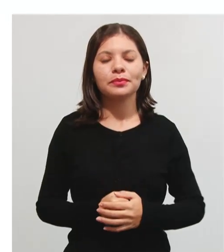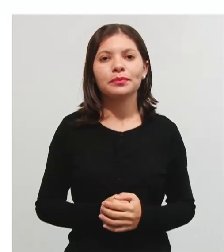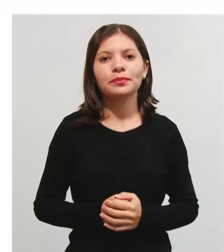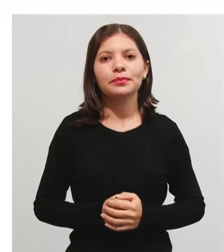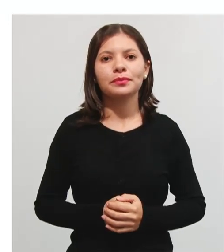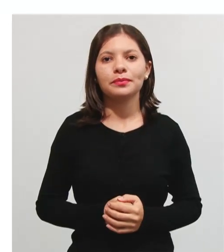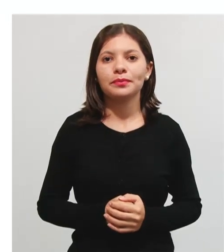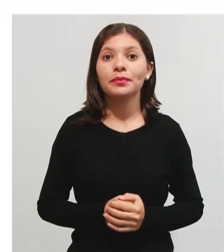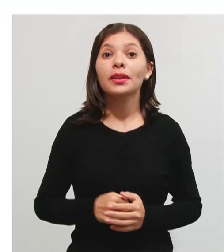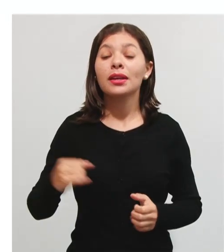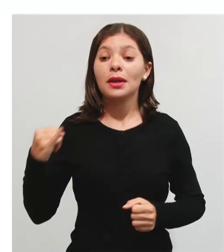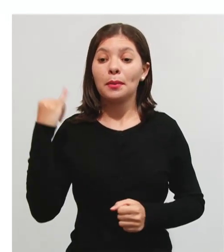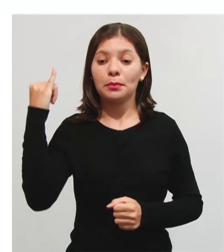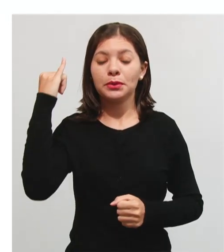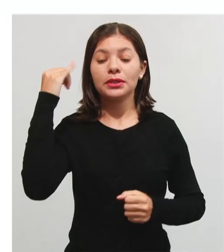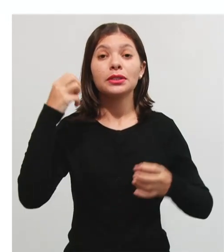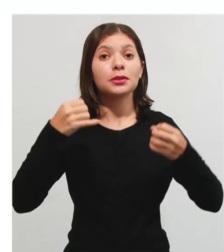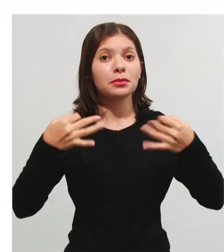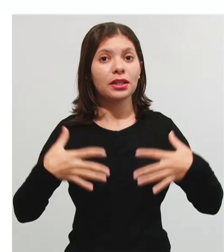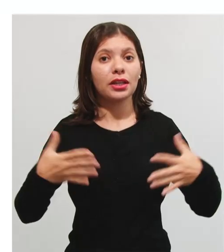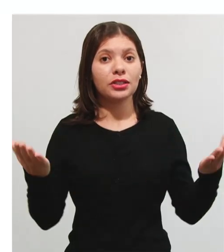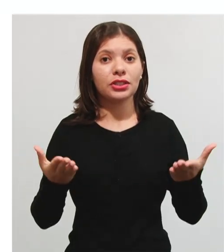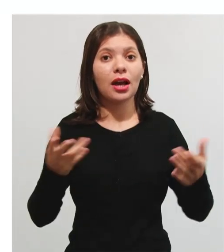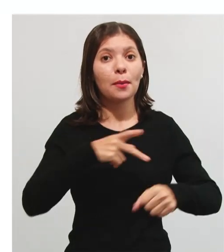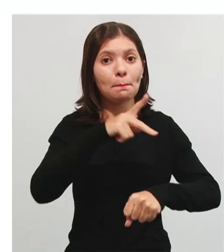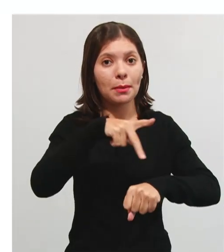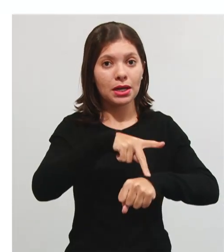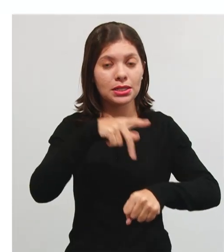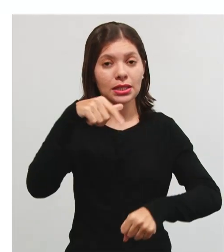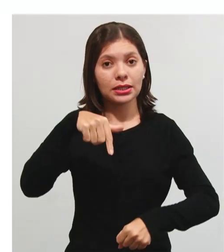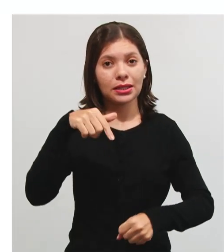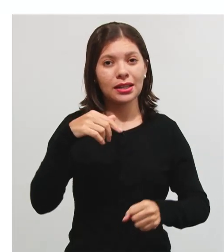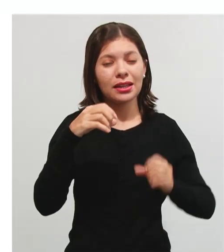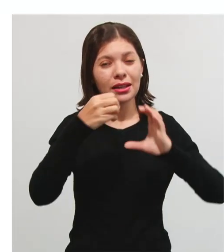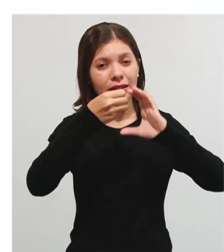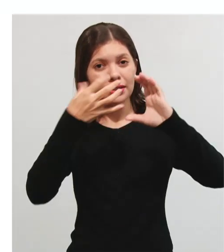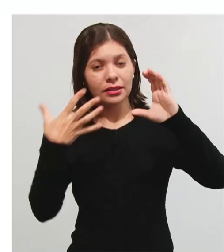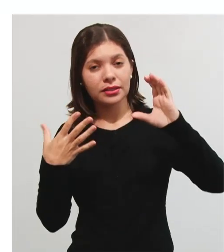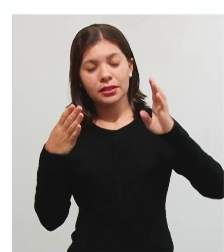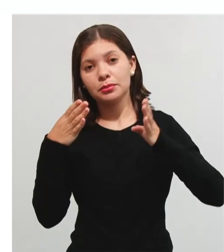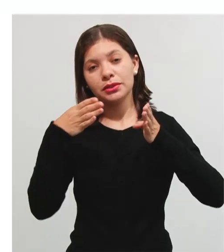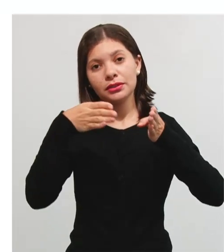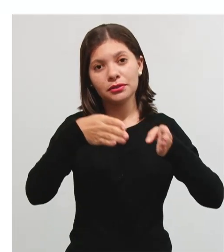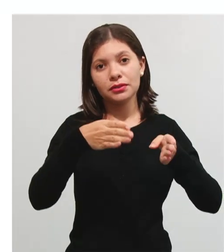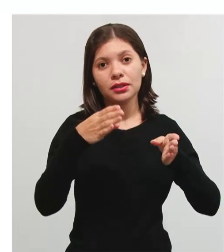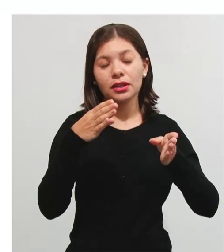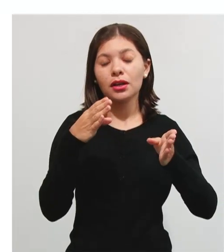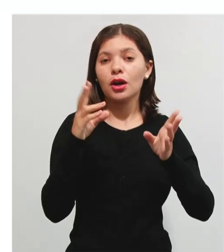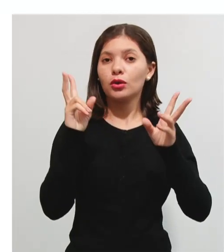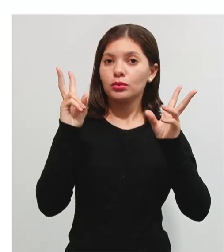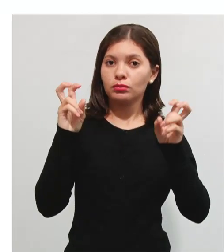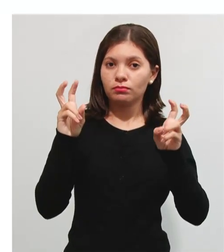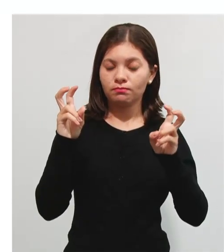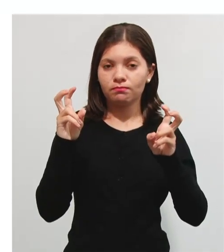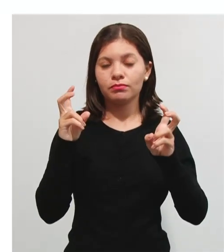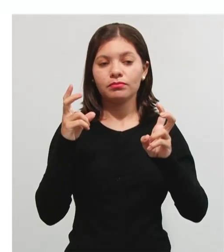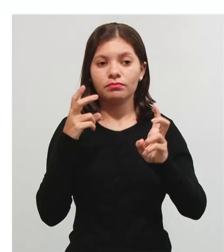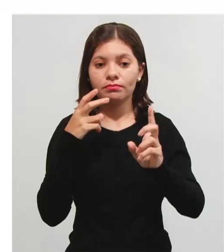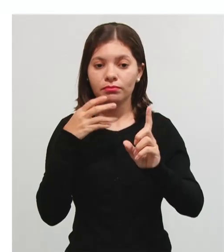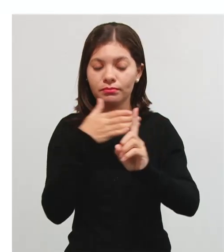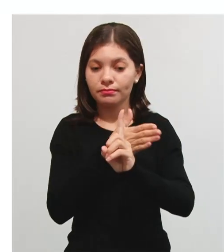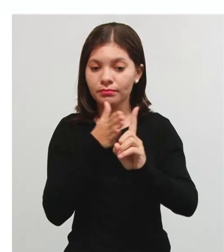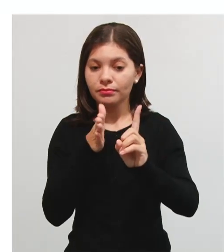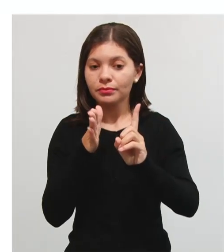Cabe salientar que, como eu falei, o Brasil ele pode ter algumas características específicas sobre o modal terrestre, mas a gente pode ver que